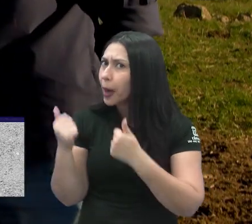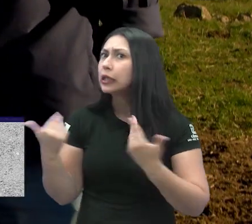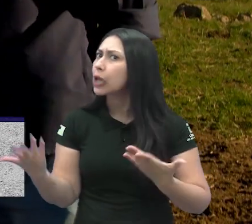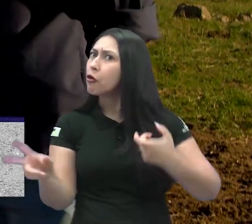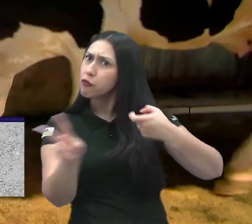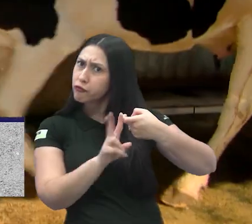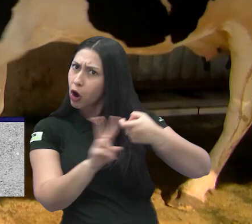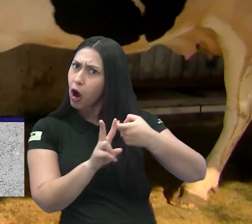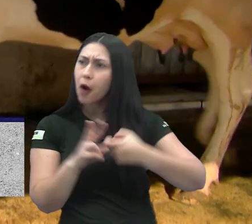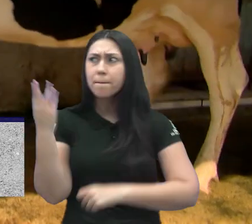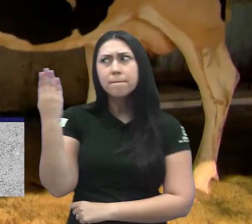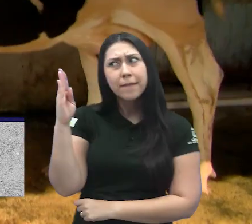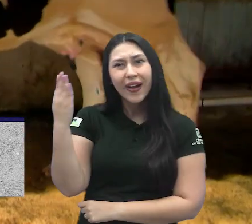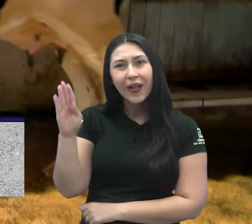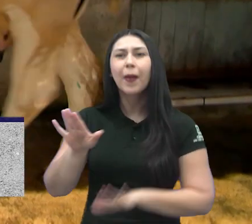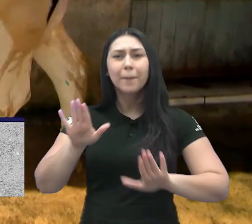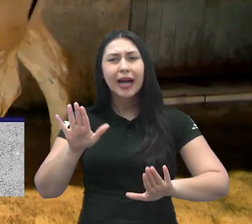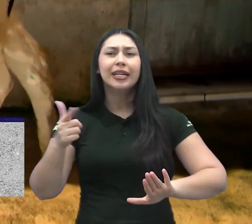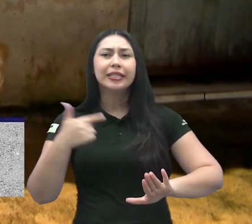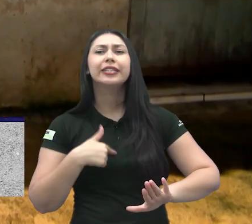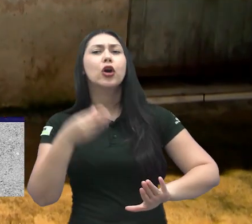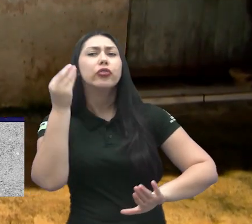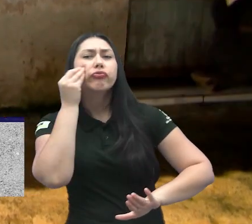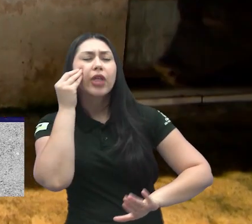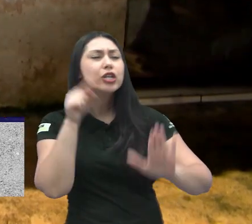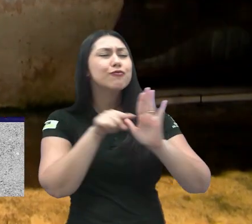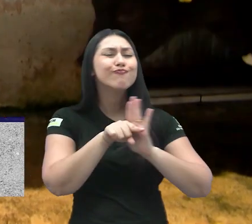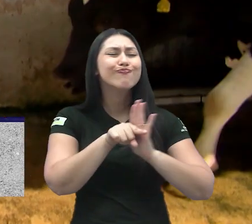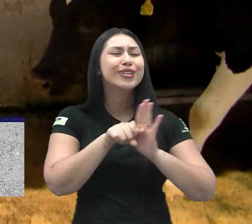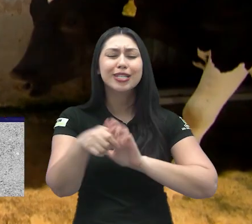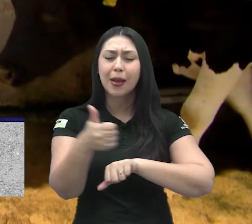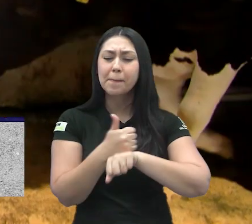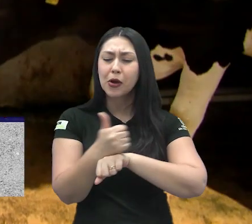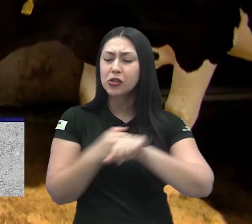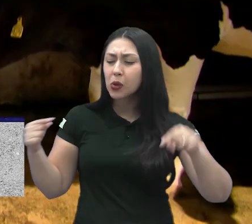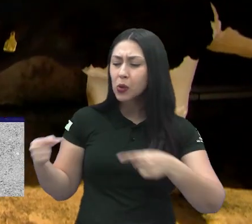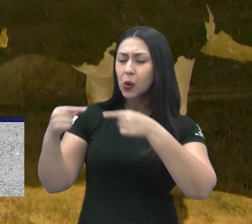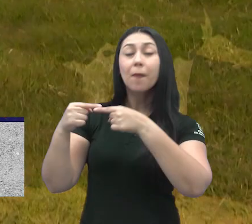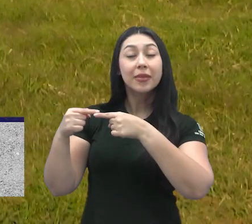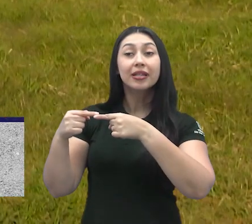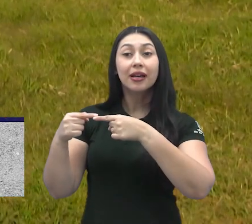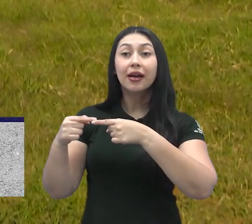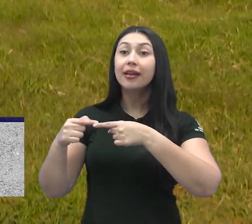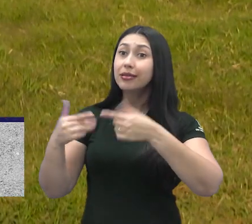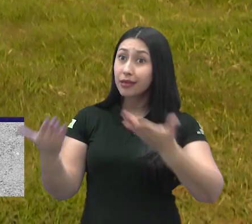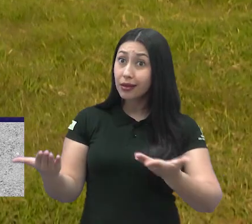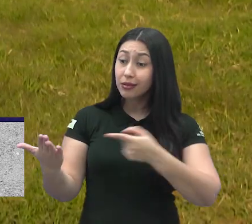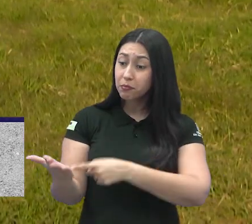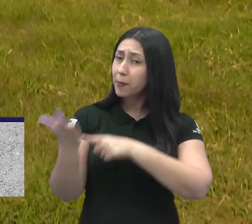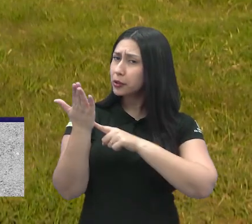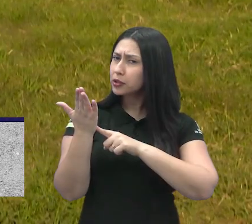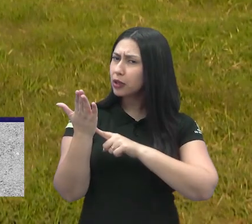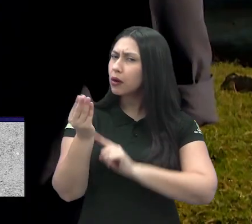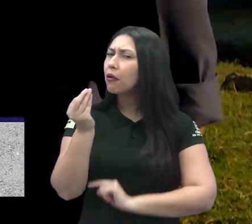ou vai ser biólogo. E foi feito o teste vocacional, aquelas questões todas que antigamente todo mundo fazia, hoje é mais difícil. Mas me apresentaram, né, a